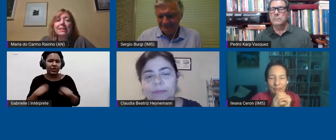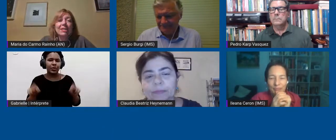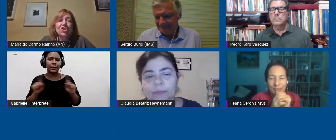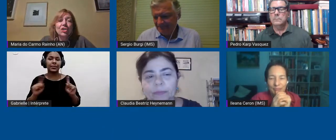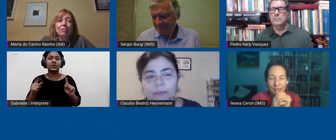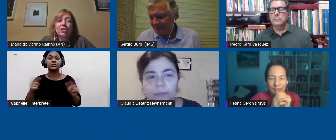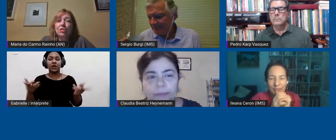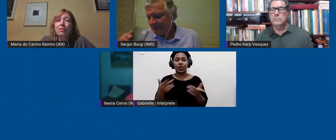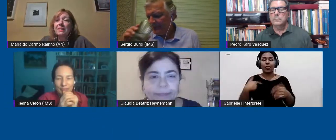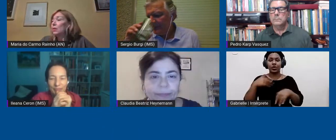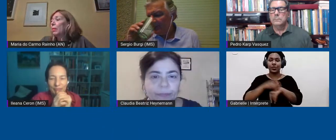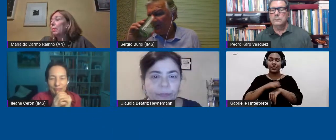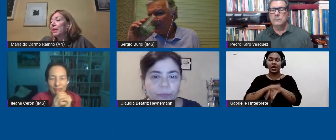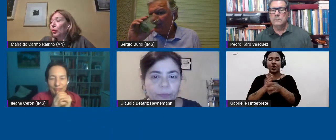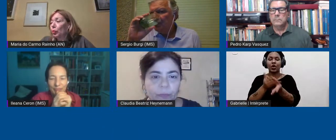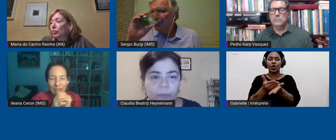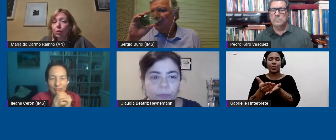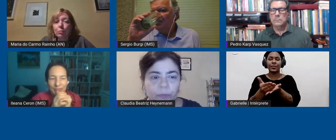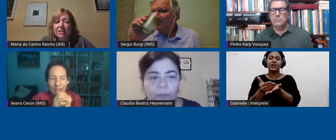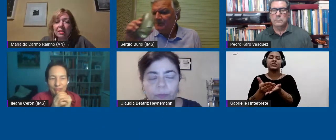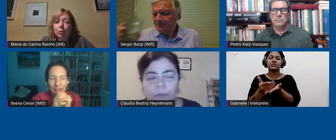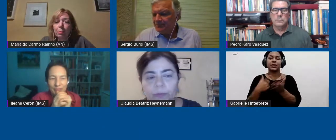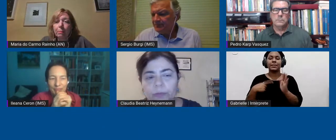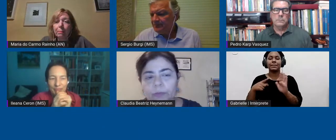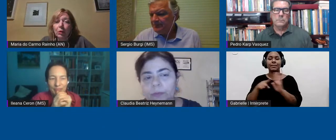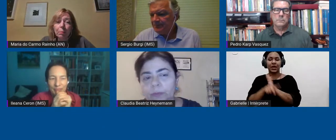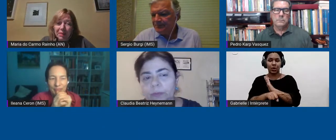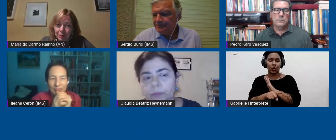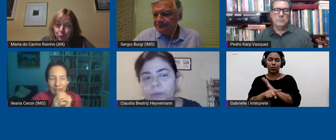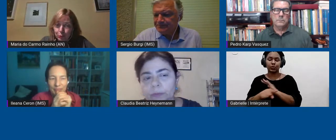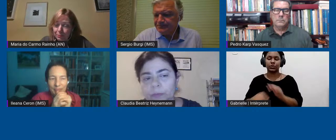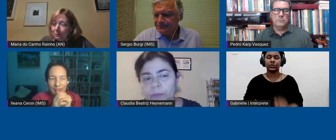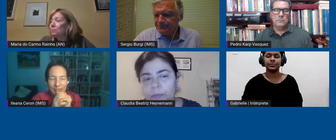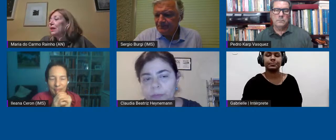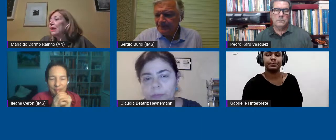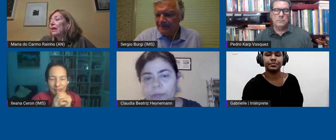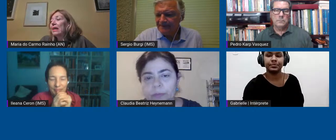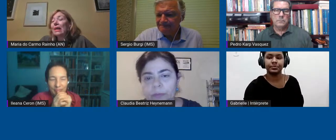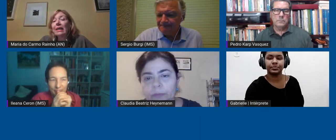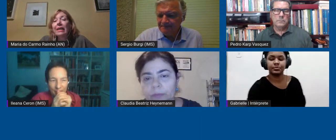tomar a iniciativa de fazer uma pergunta, começando pelo Pedro.